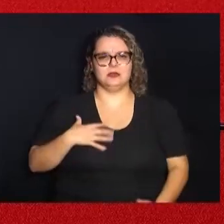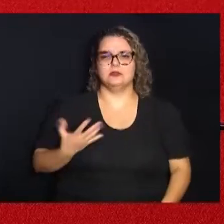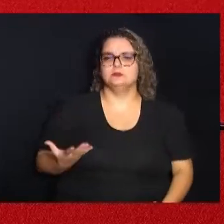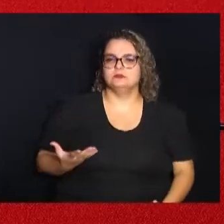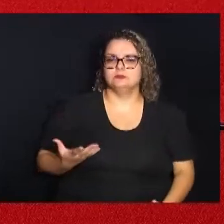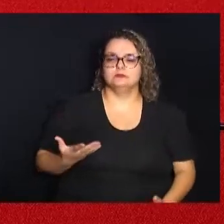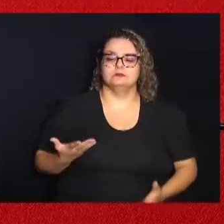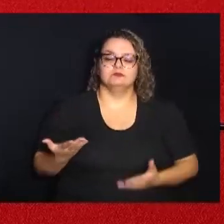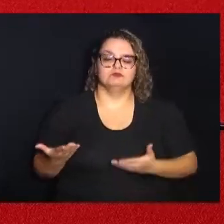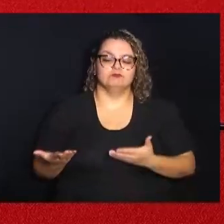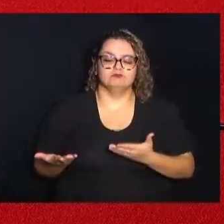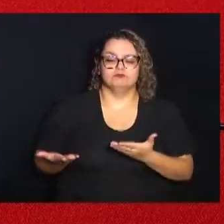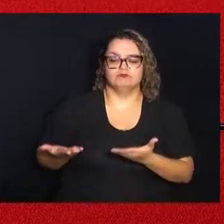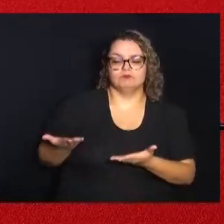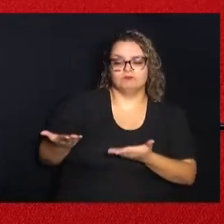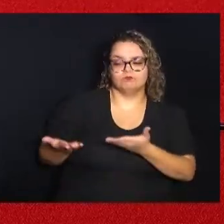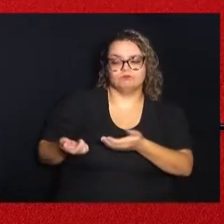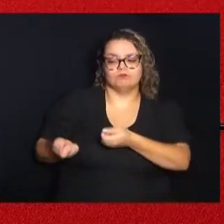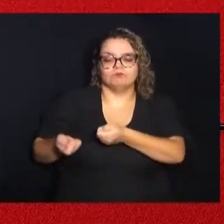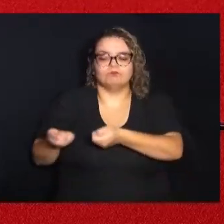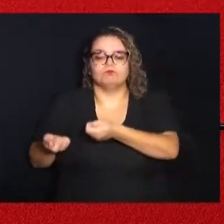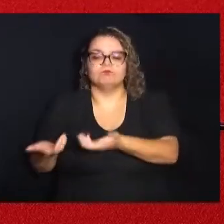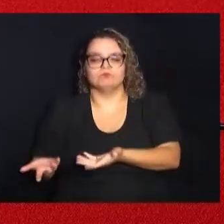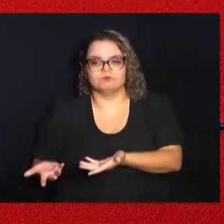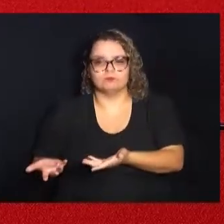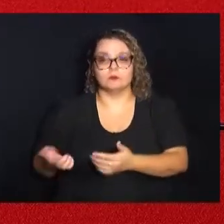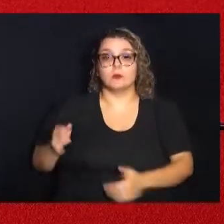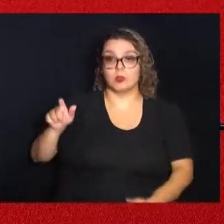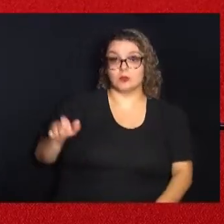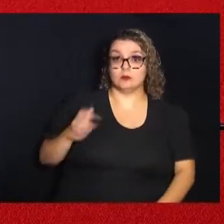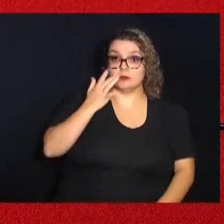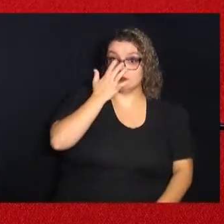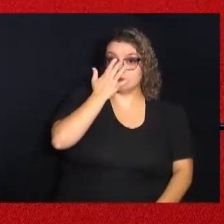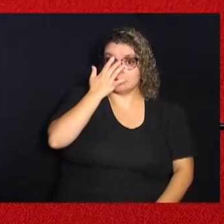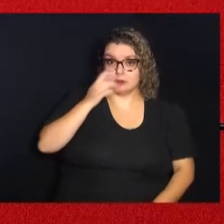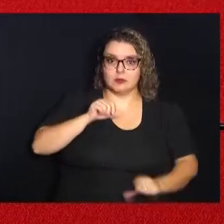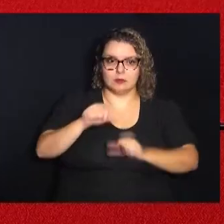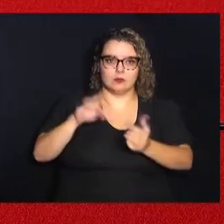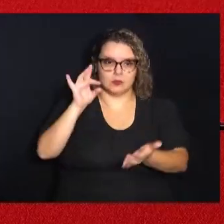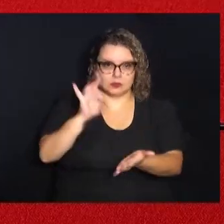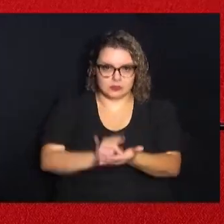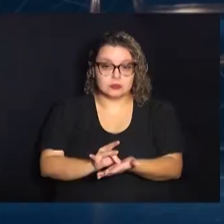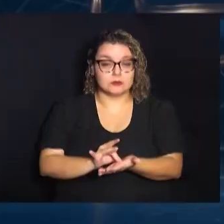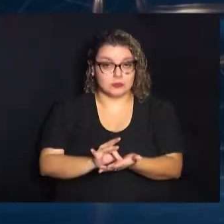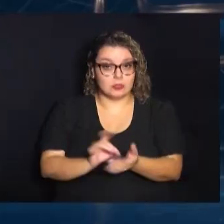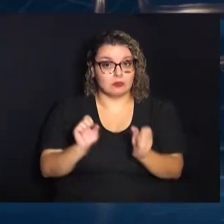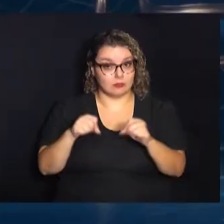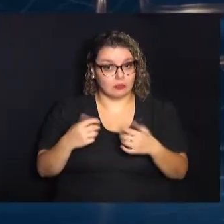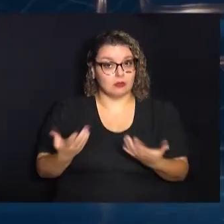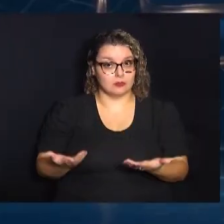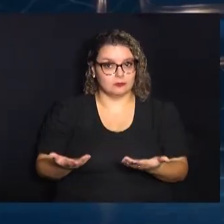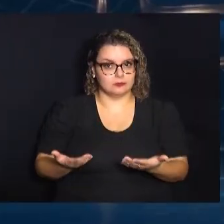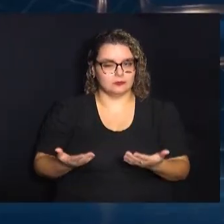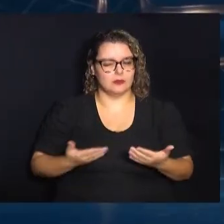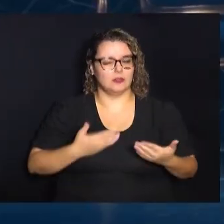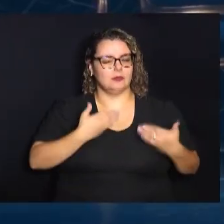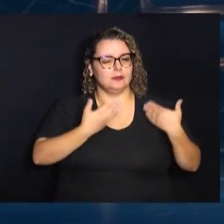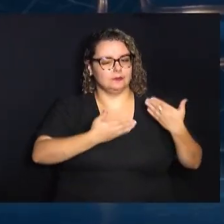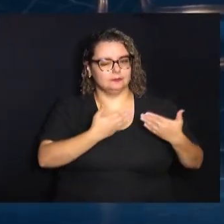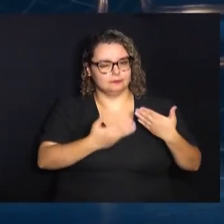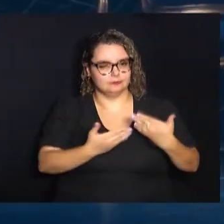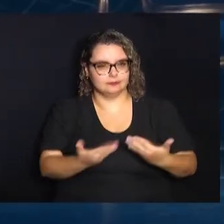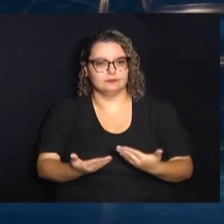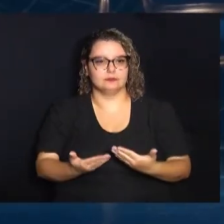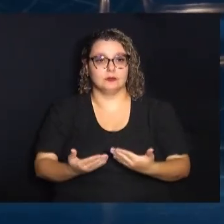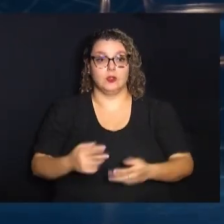jeito, não foi bem assim. Ou seja, ela vai manipulando a outra pessoa, mudando os fatos até. E aí o enredo